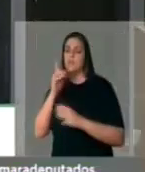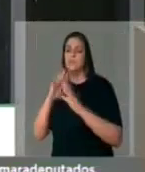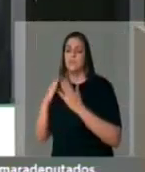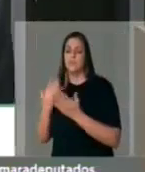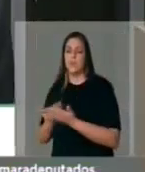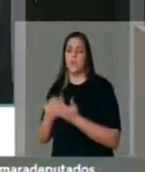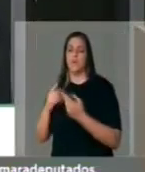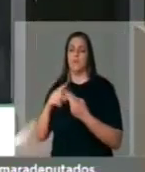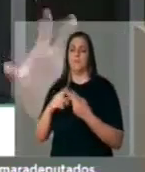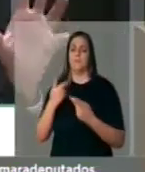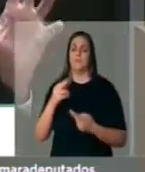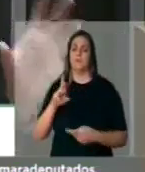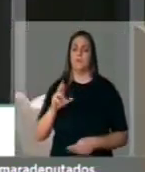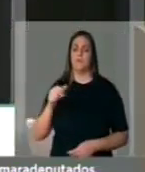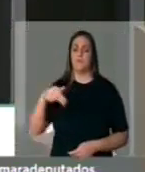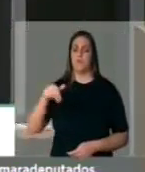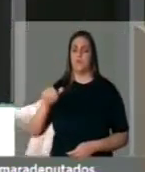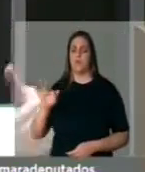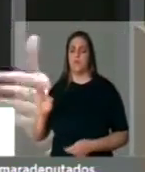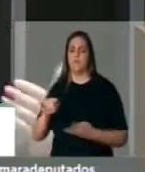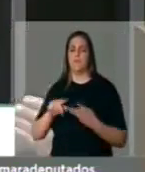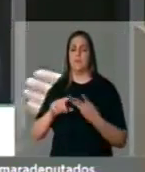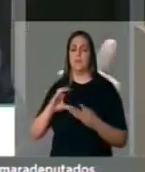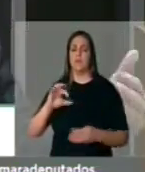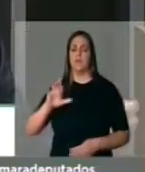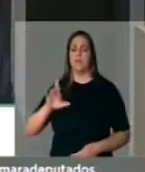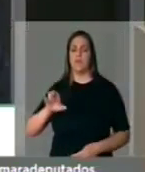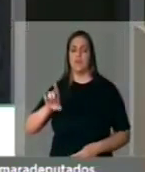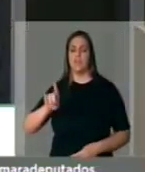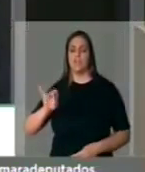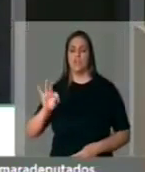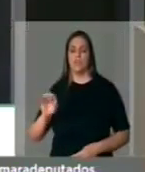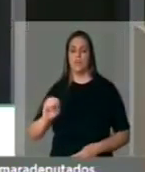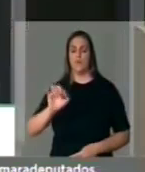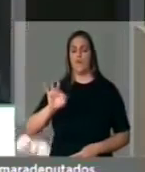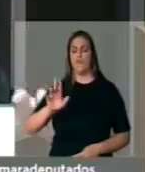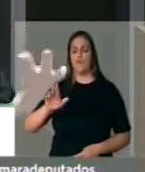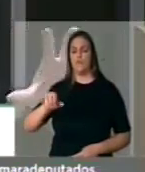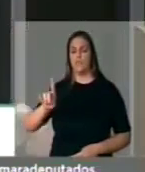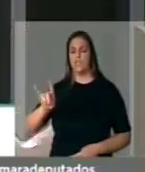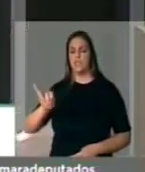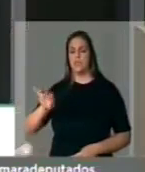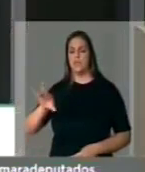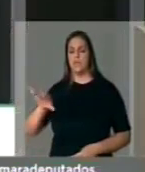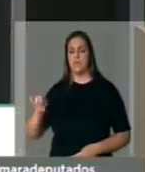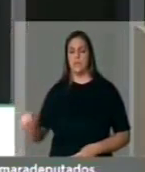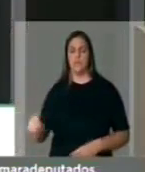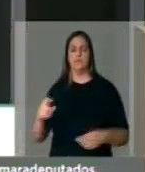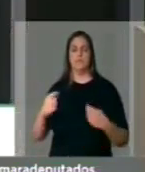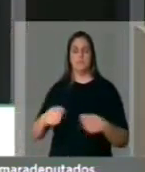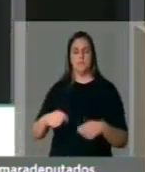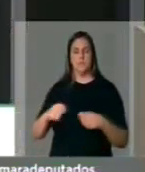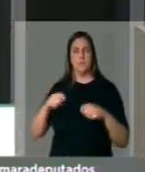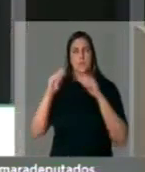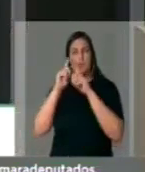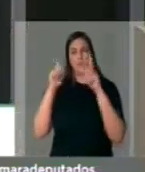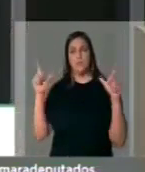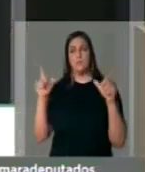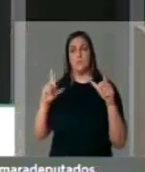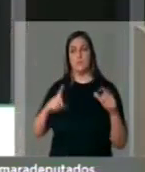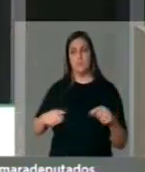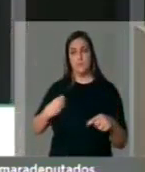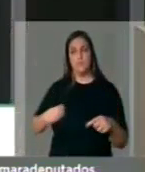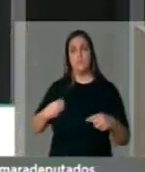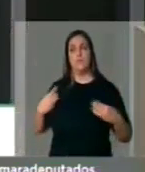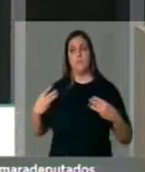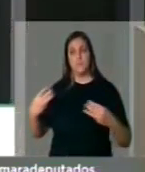o crédito fundiário, o PRONAF e os seus diversos programas envolvidos nesse ministério,